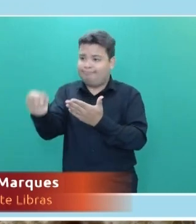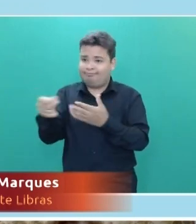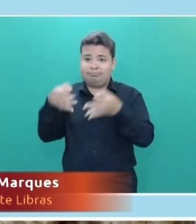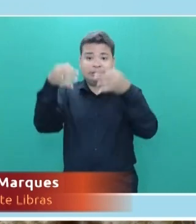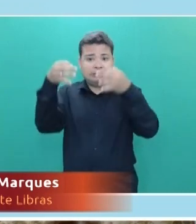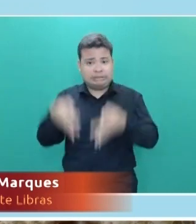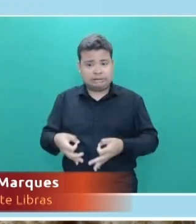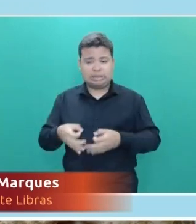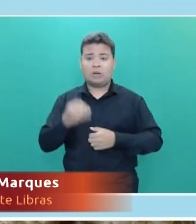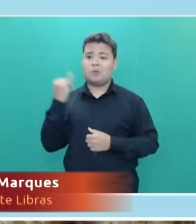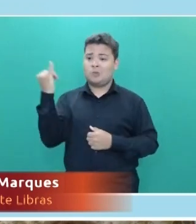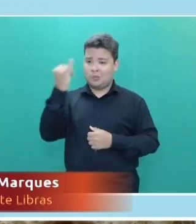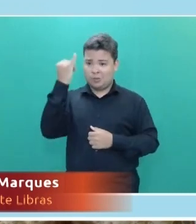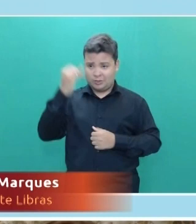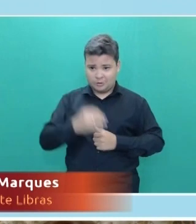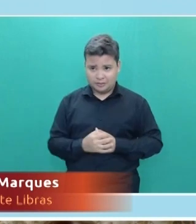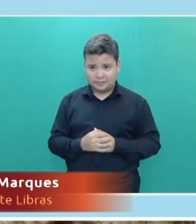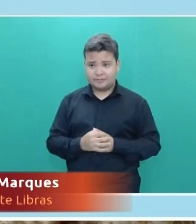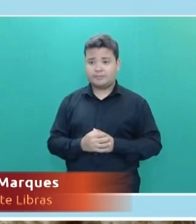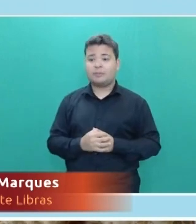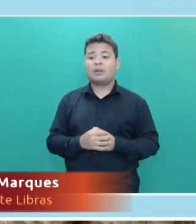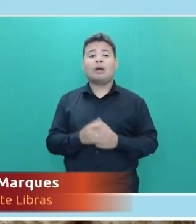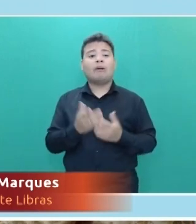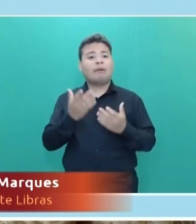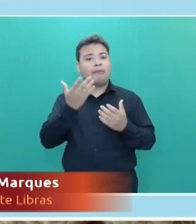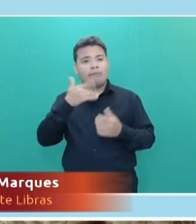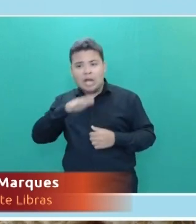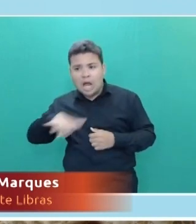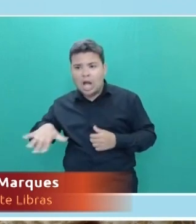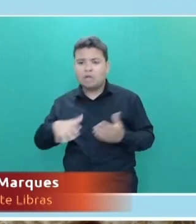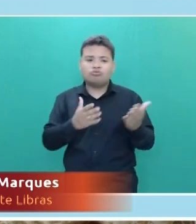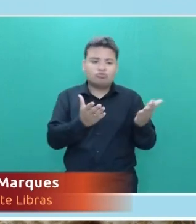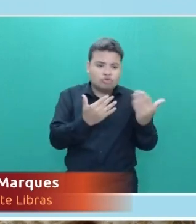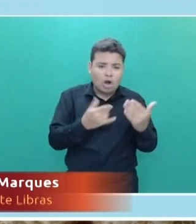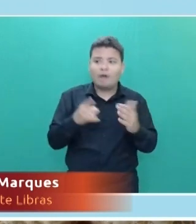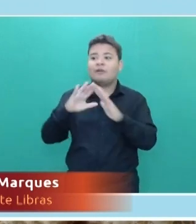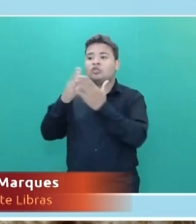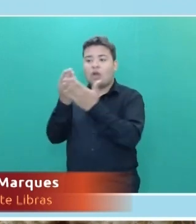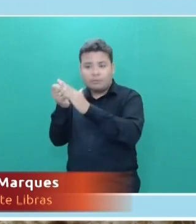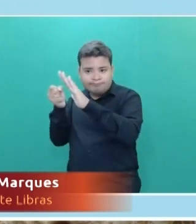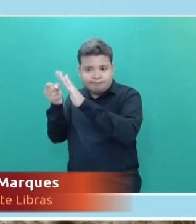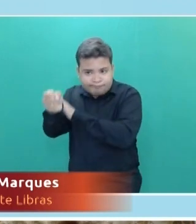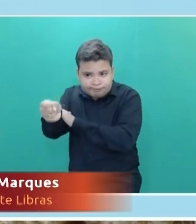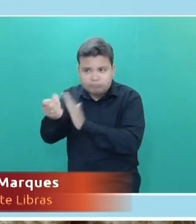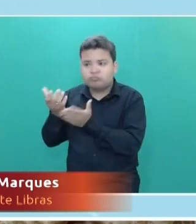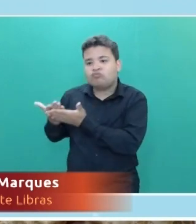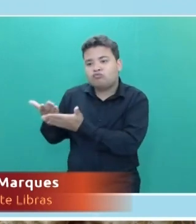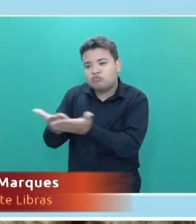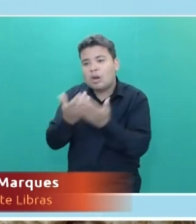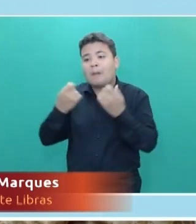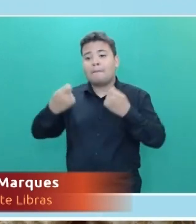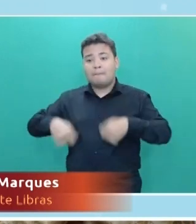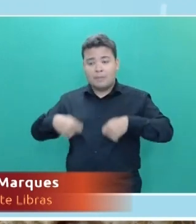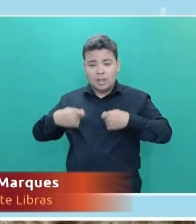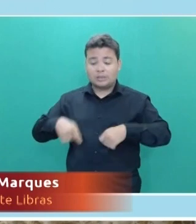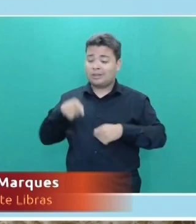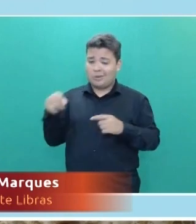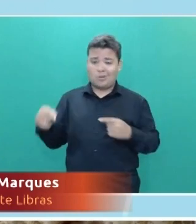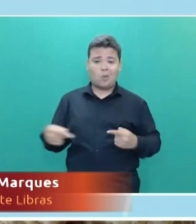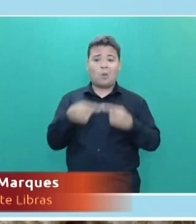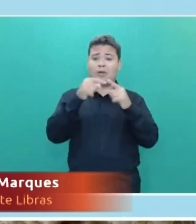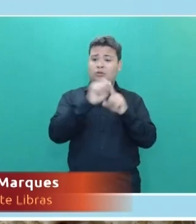criança precisa estar, e os nossos jovens. A escola é essa instância formativa. Nessa sociedade que a gente vive hoje,